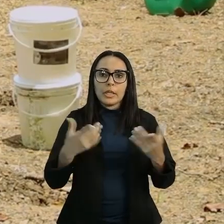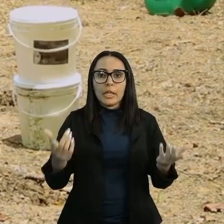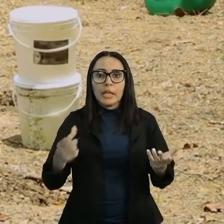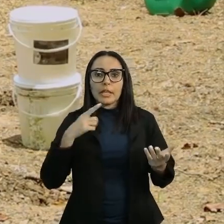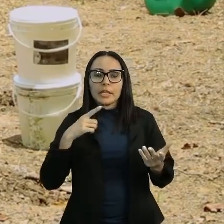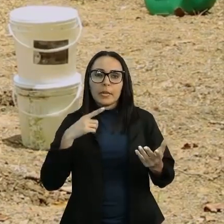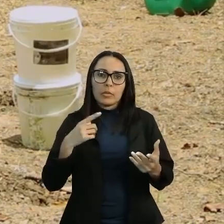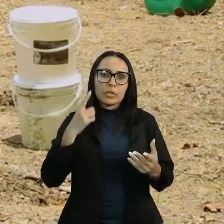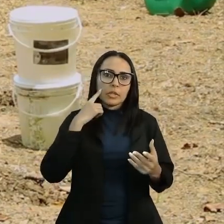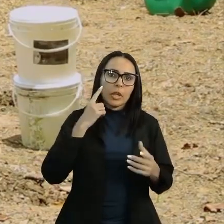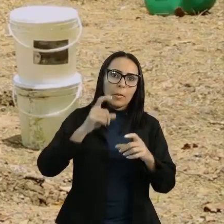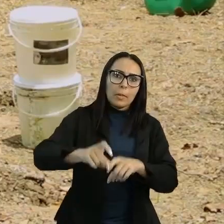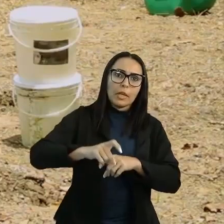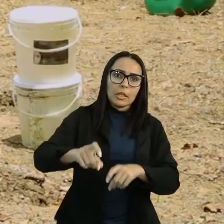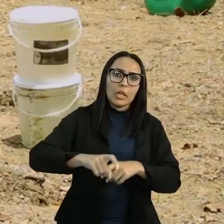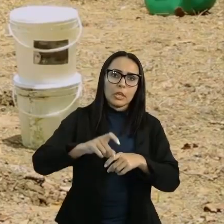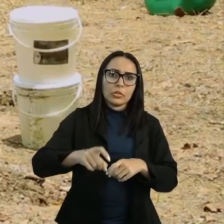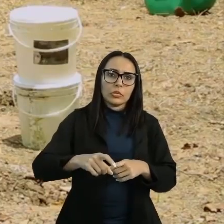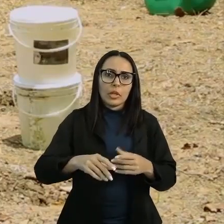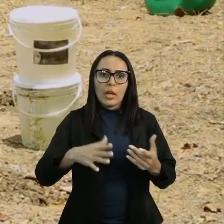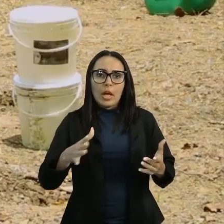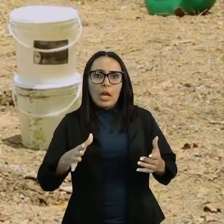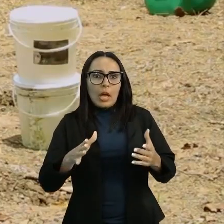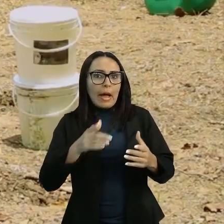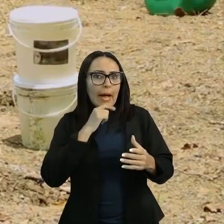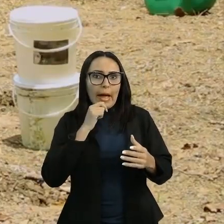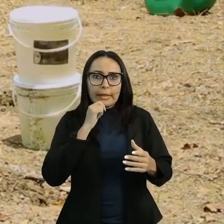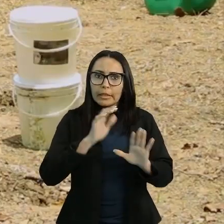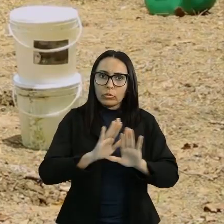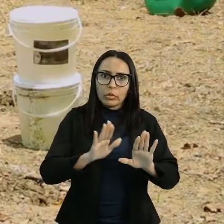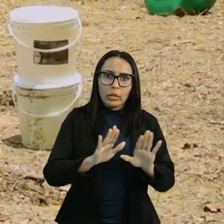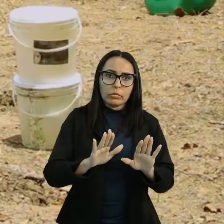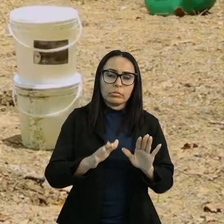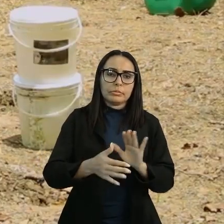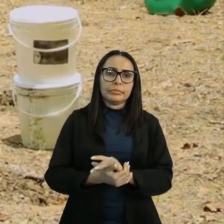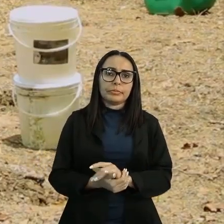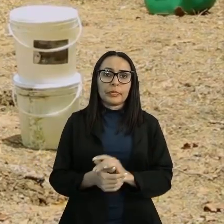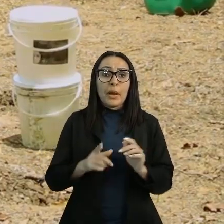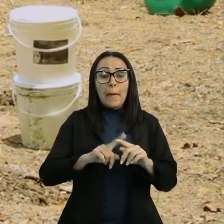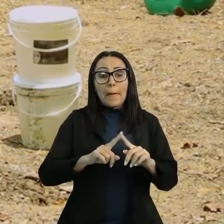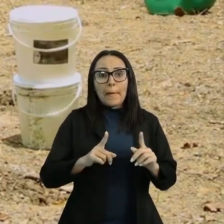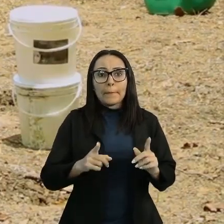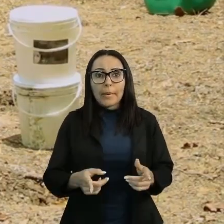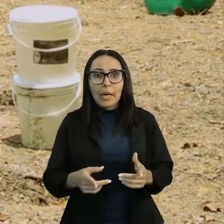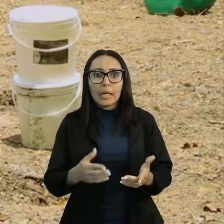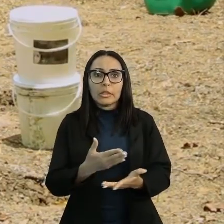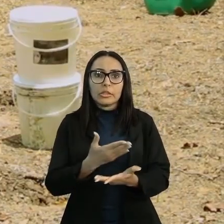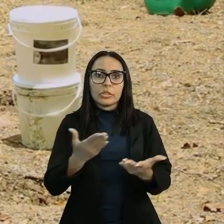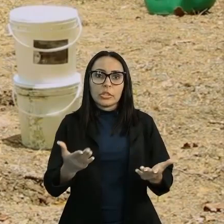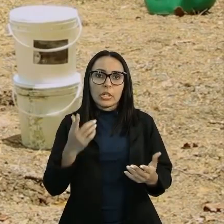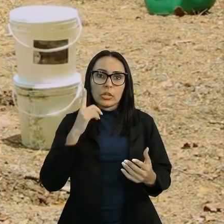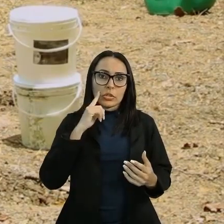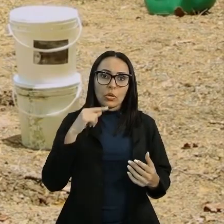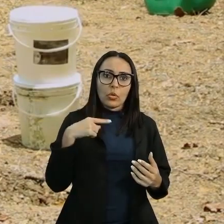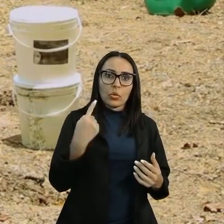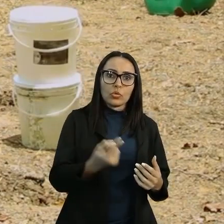um mito isso, de que a proteína só existe na carne. Então a gente vê na plantação. E